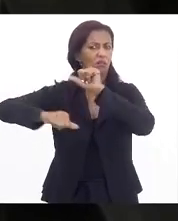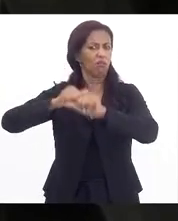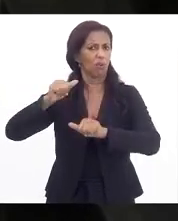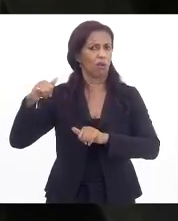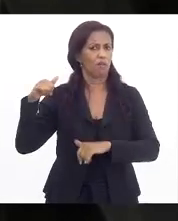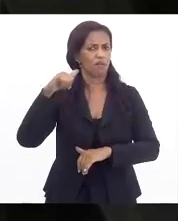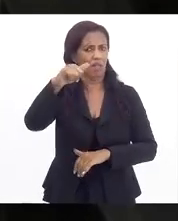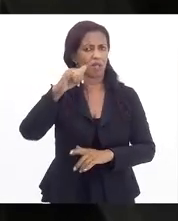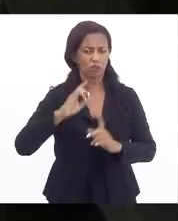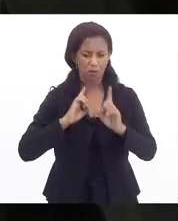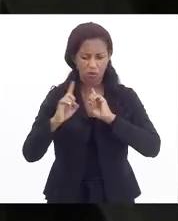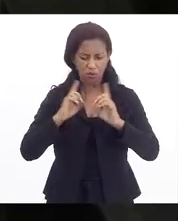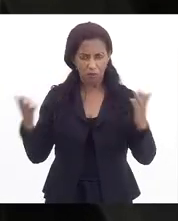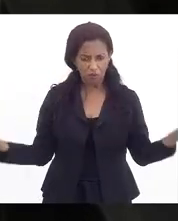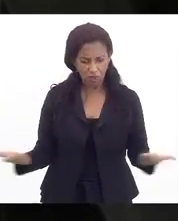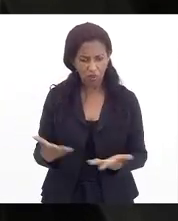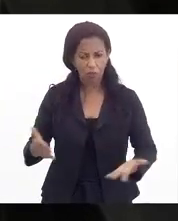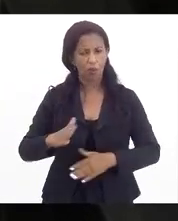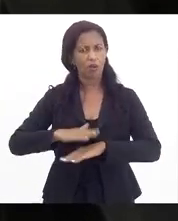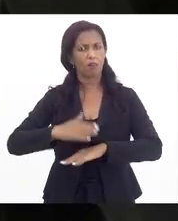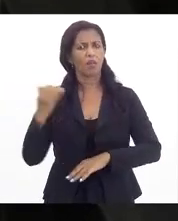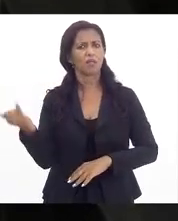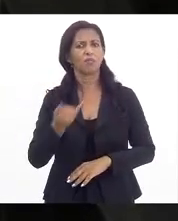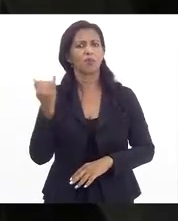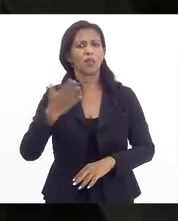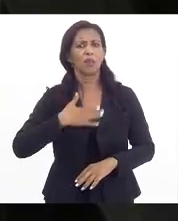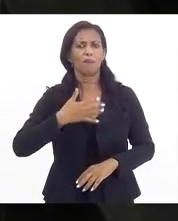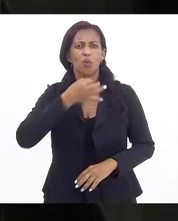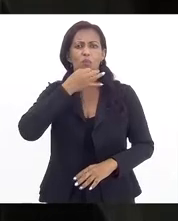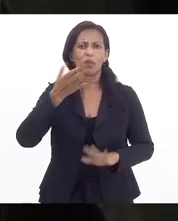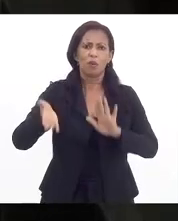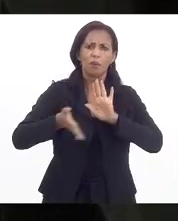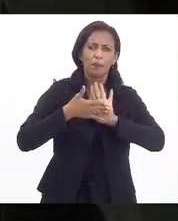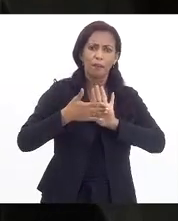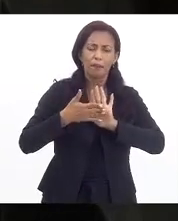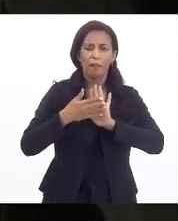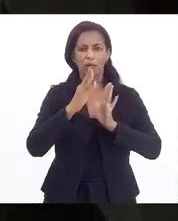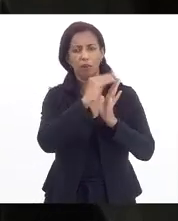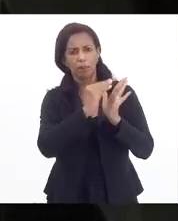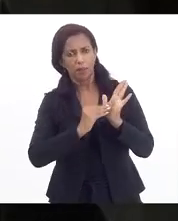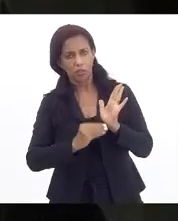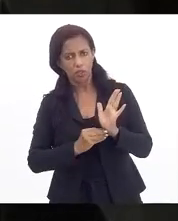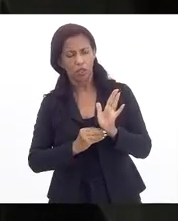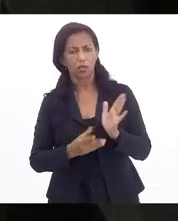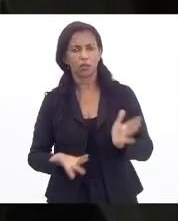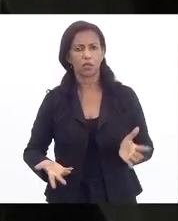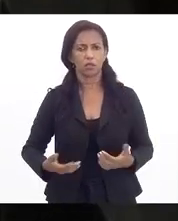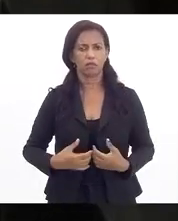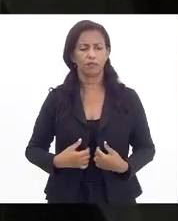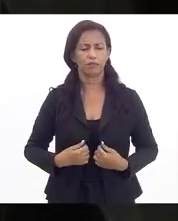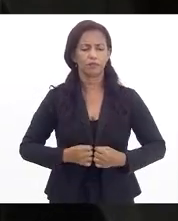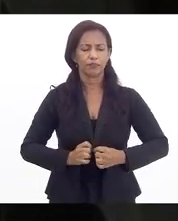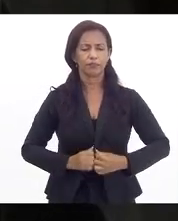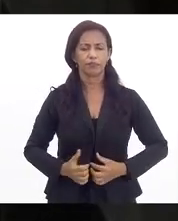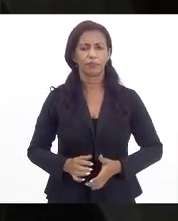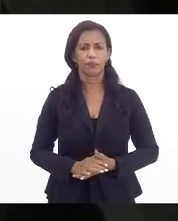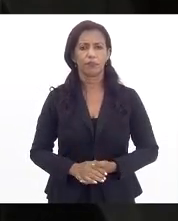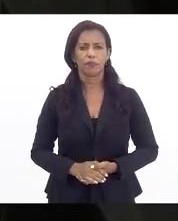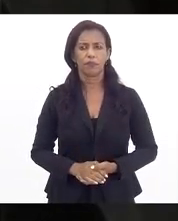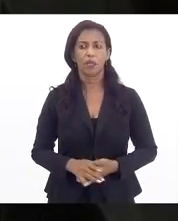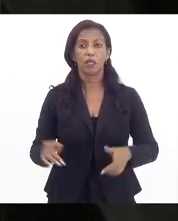agora no estado do Rio de Janeiro é nada mais importante que isso na minha opinião para pauta para agenda para as atribuições do governador do Estado isso dito